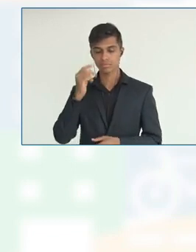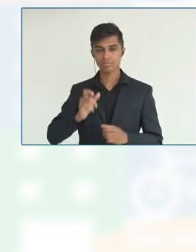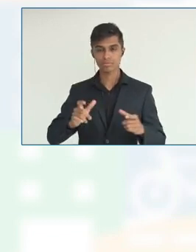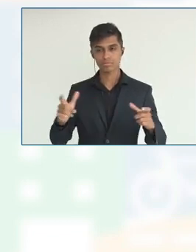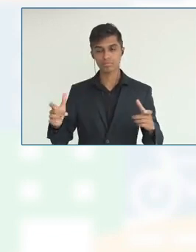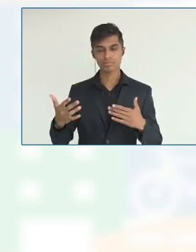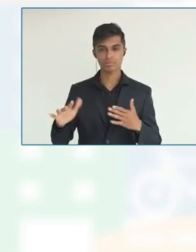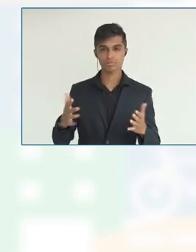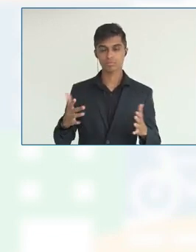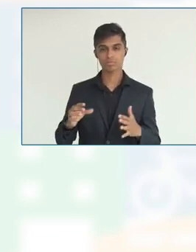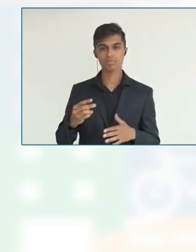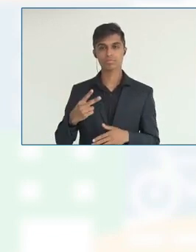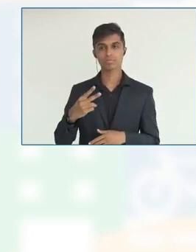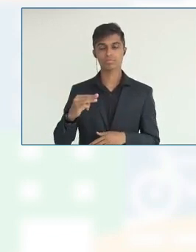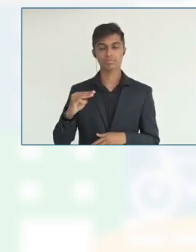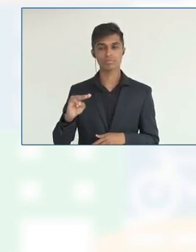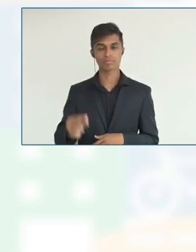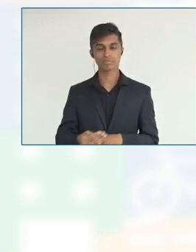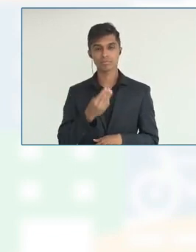de